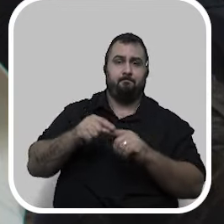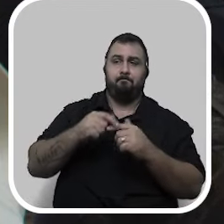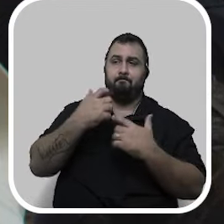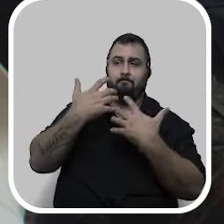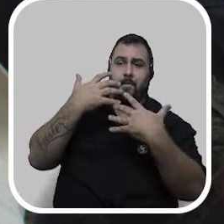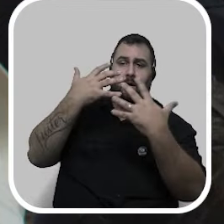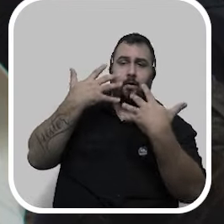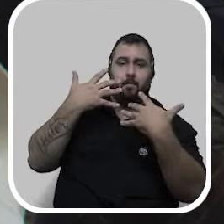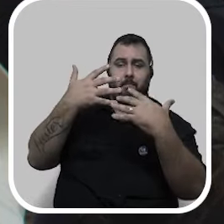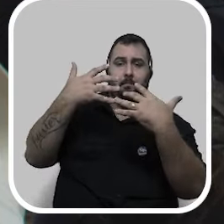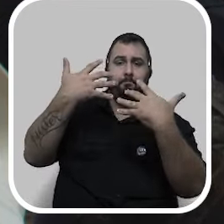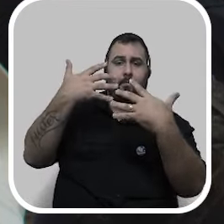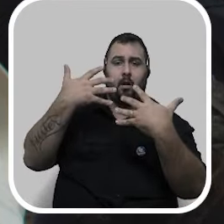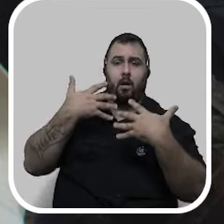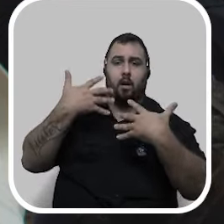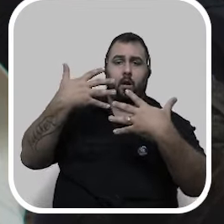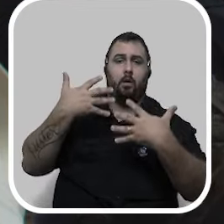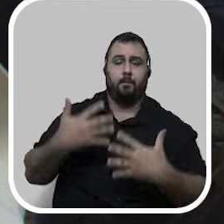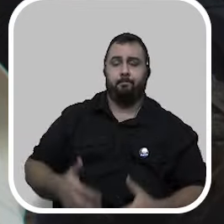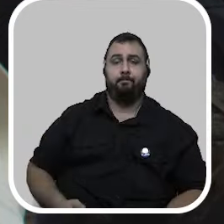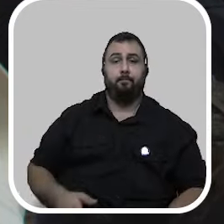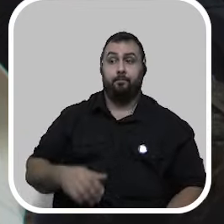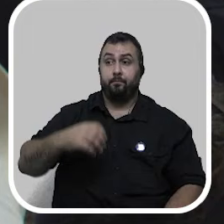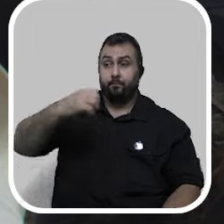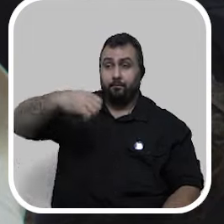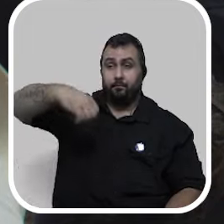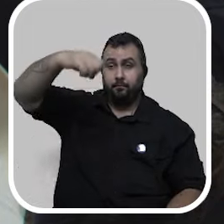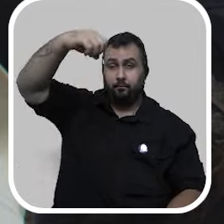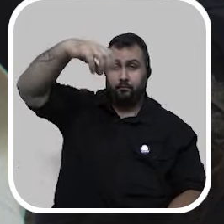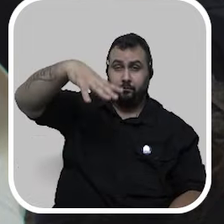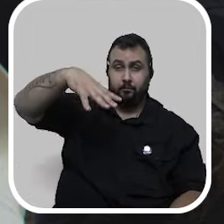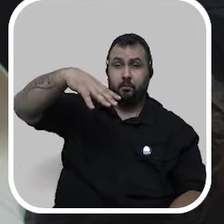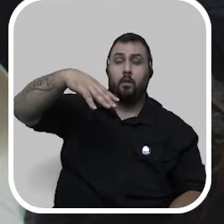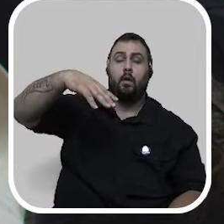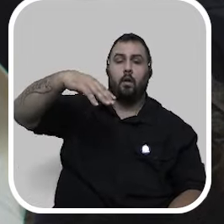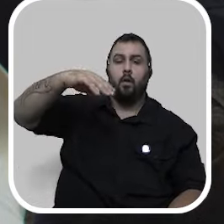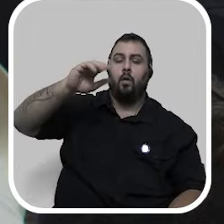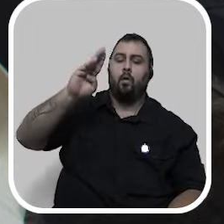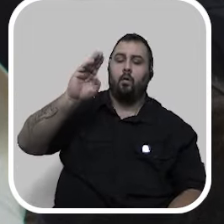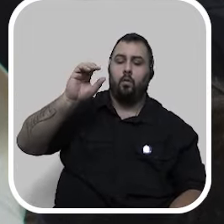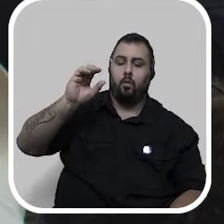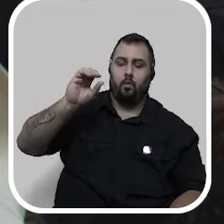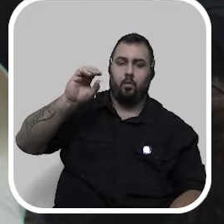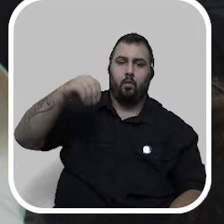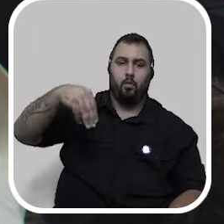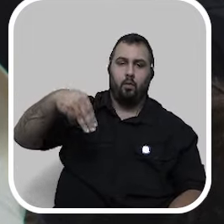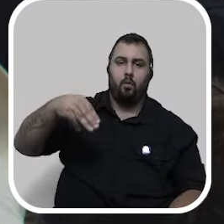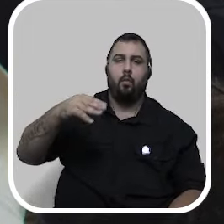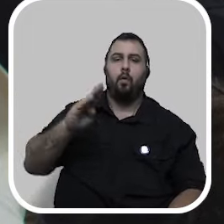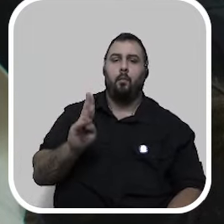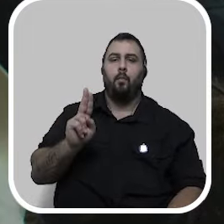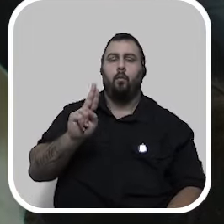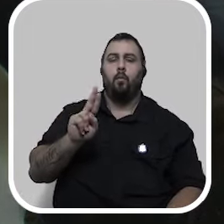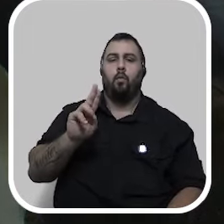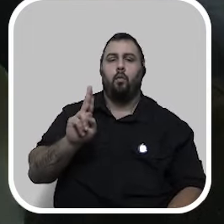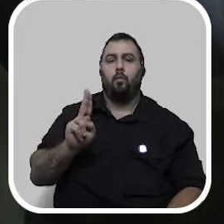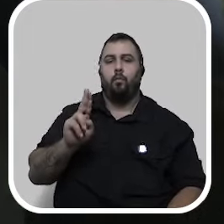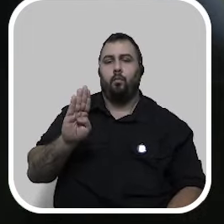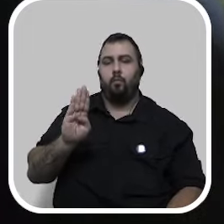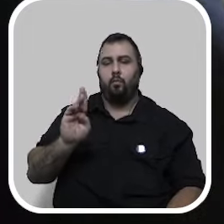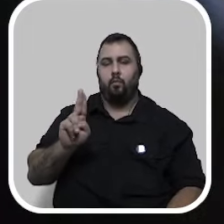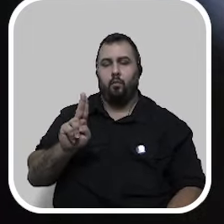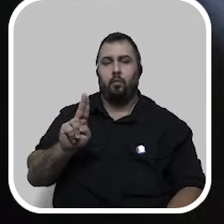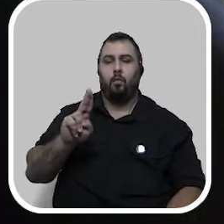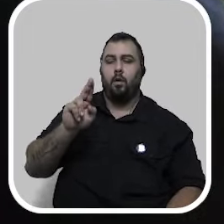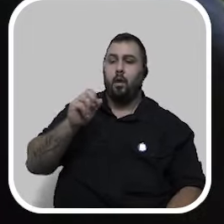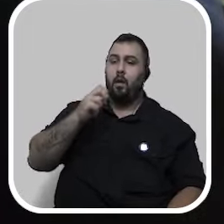forma que na no momento em que se acendia o combo Blue a gente conseguia aquele momento de magia que a serpente